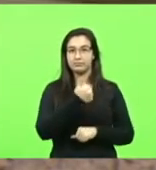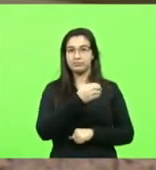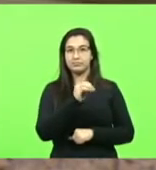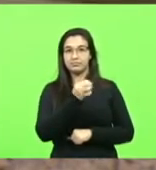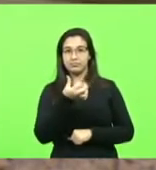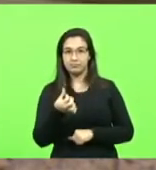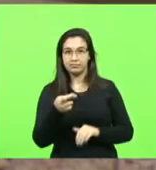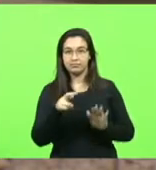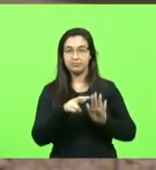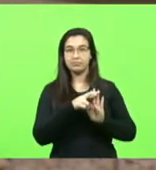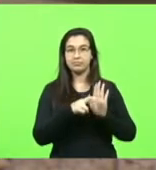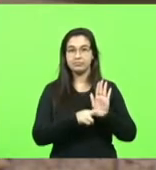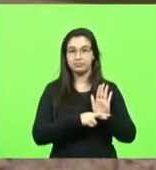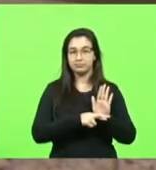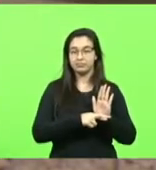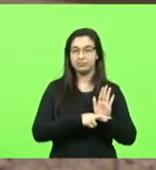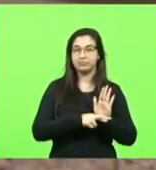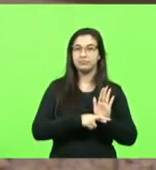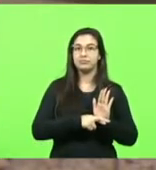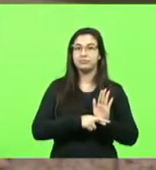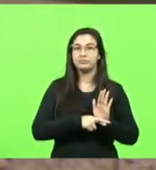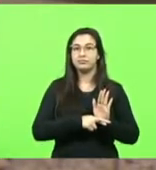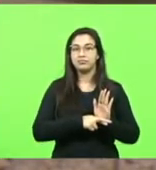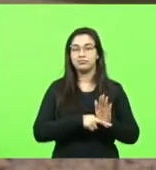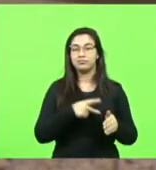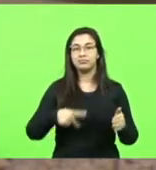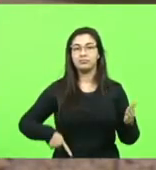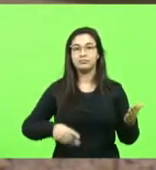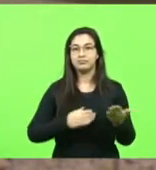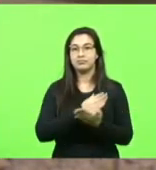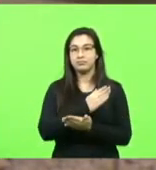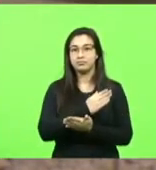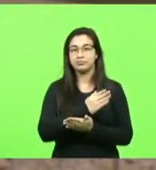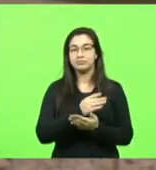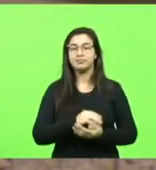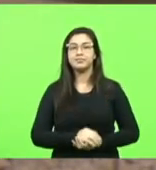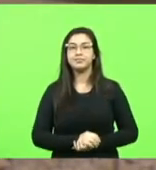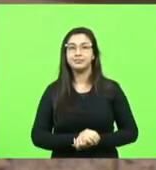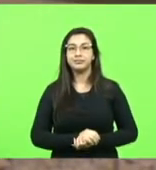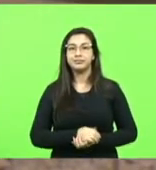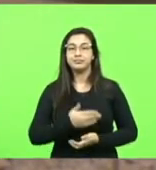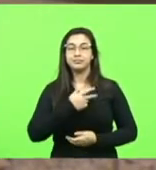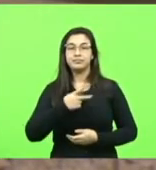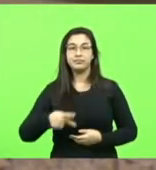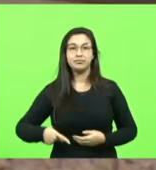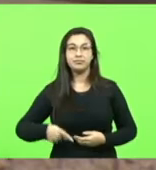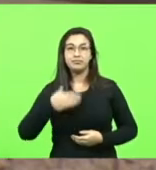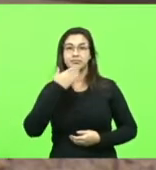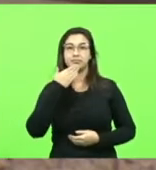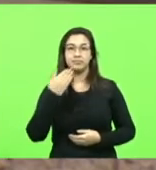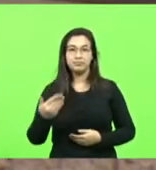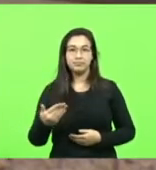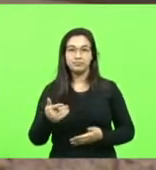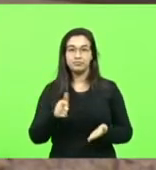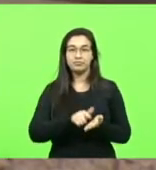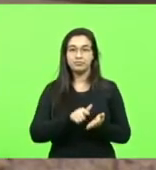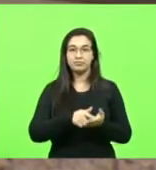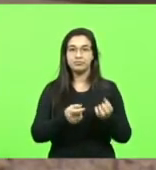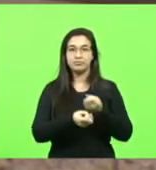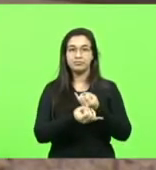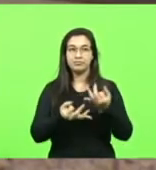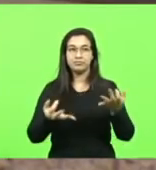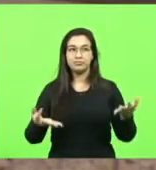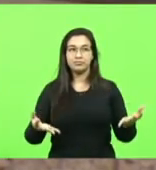Interno, o senhor presidente deu a por aprovada. Expediente. O senhor presidente solicitou que se procedesse à distribuição. Breves